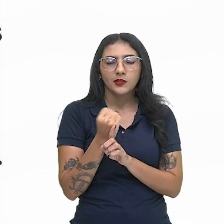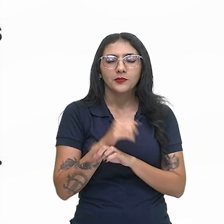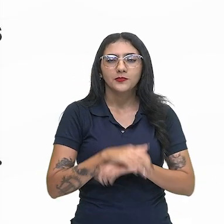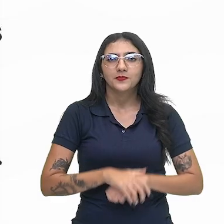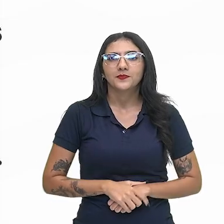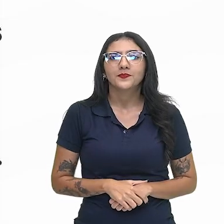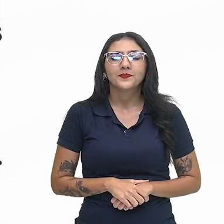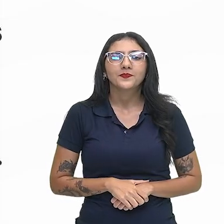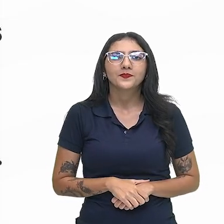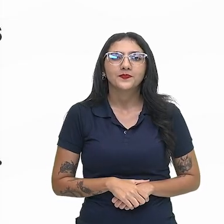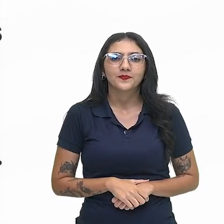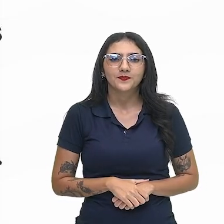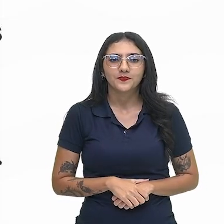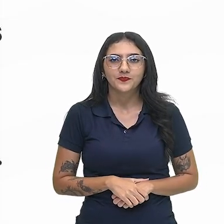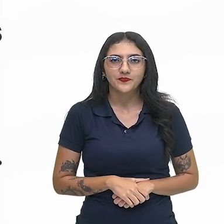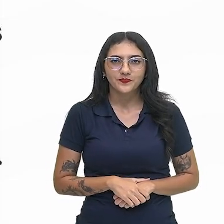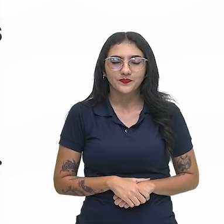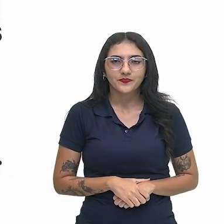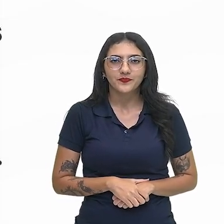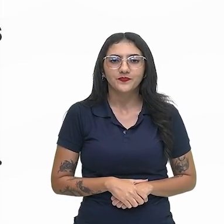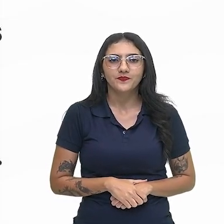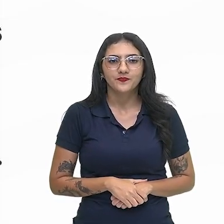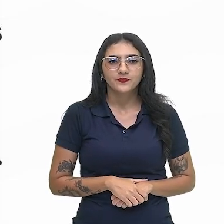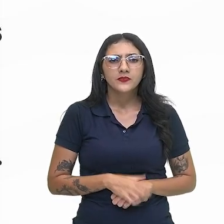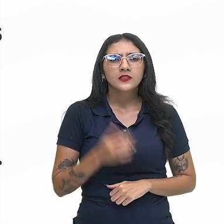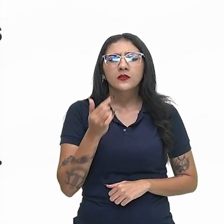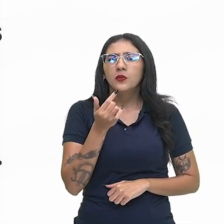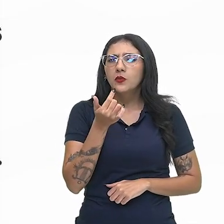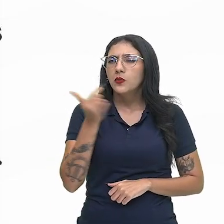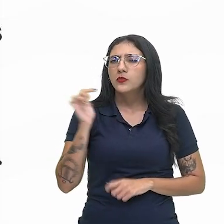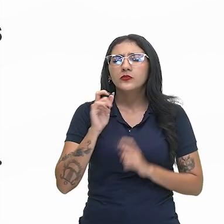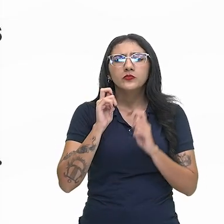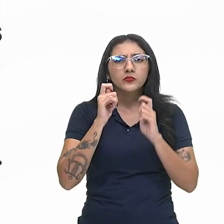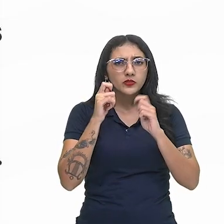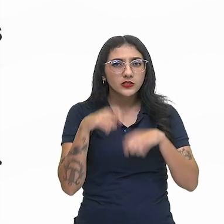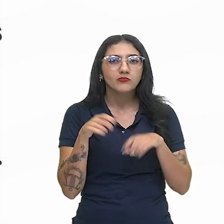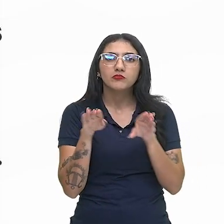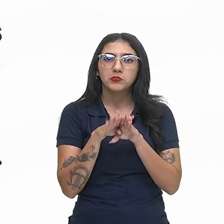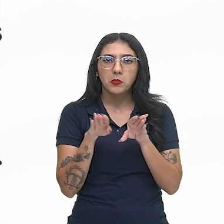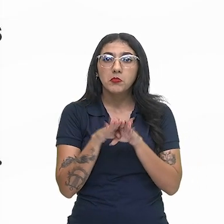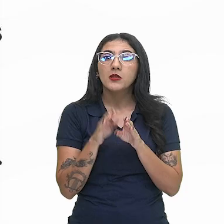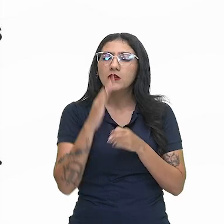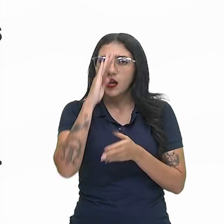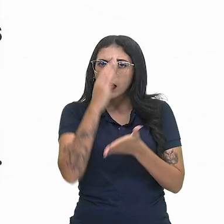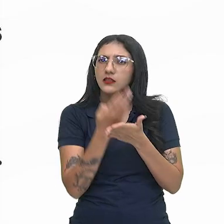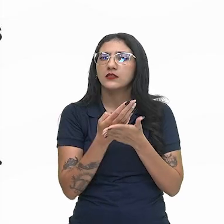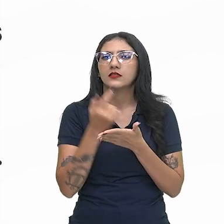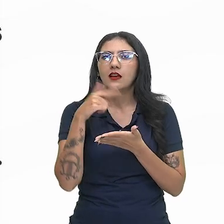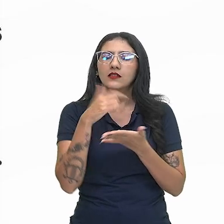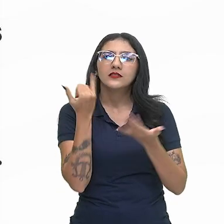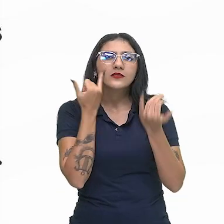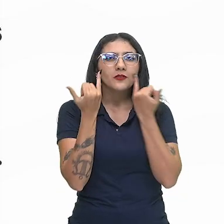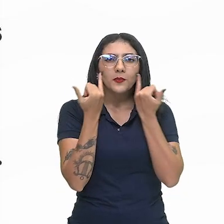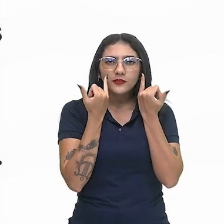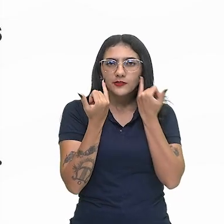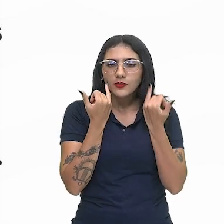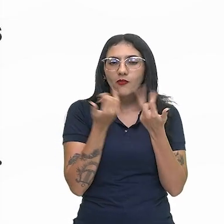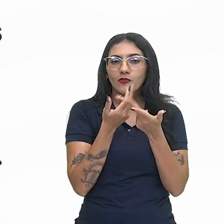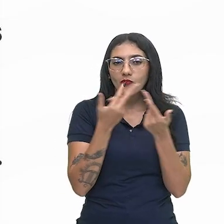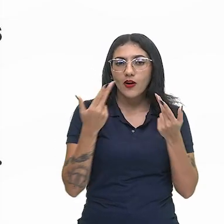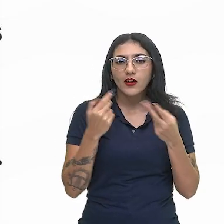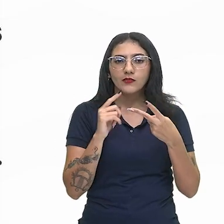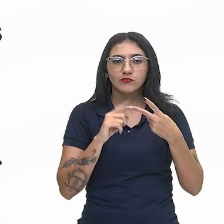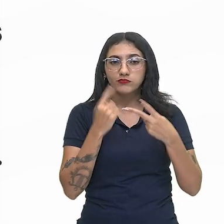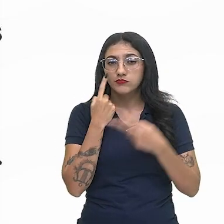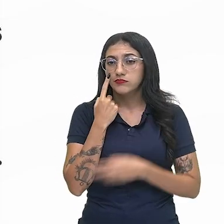nosso país, no caso, o Brasil. Outra fonte também confiável de dados e índices sociais é o